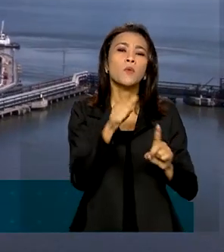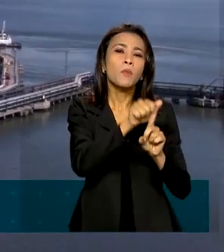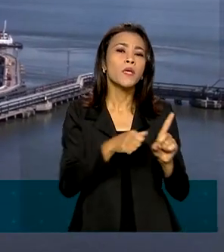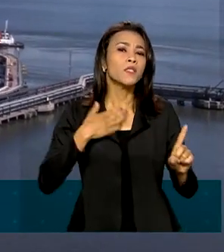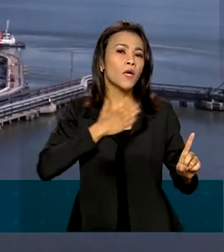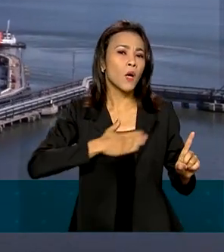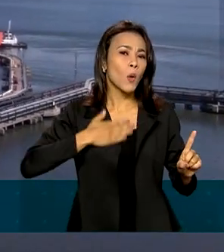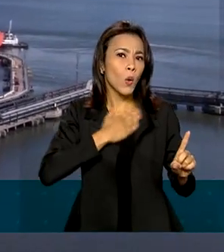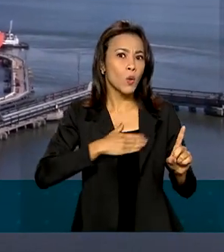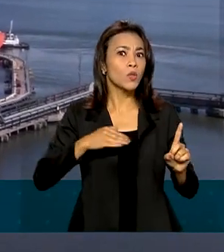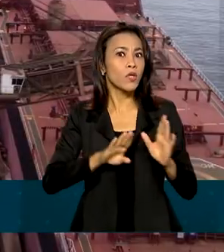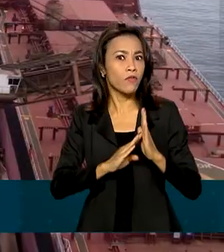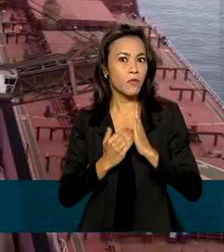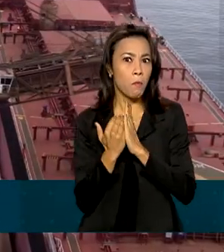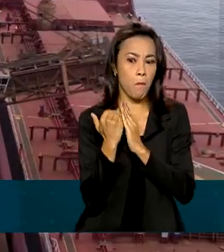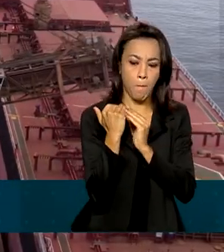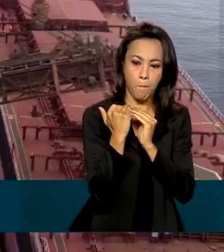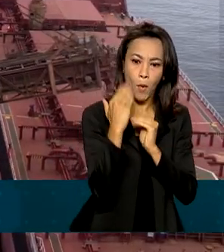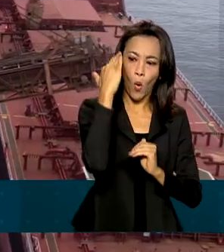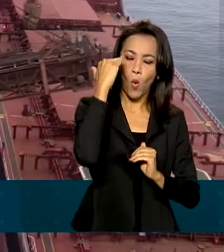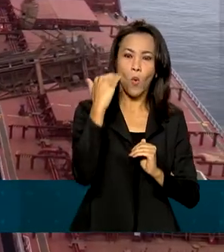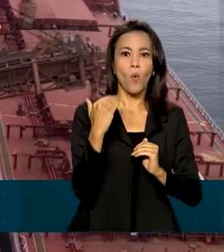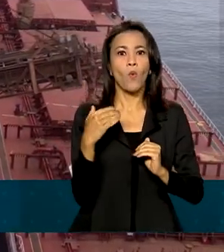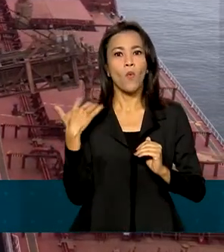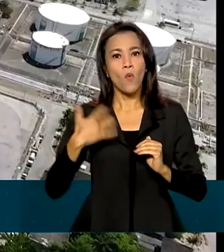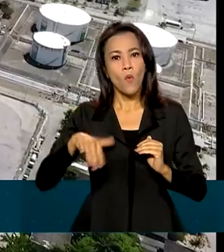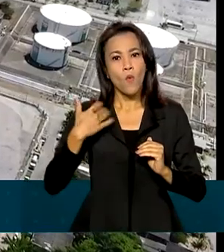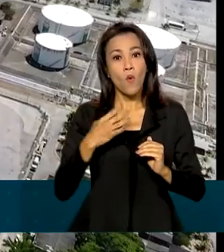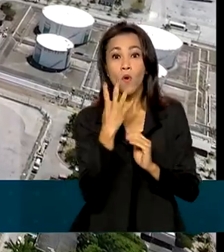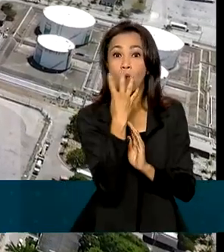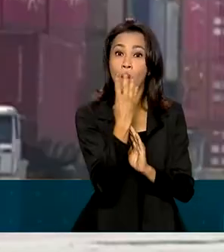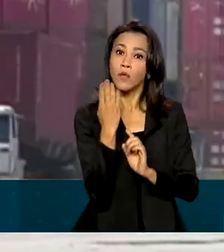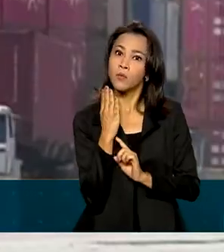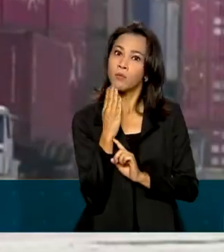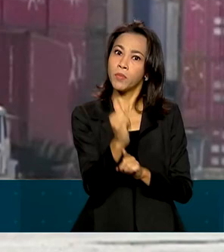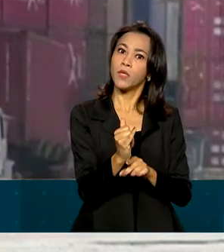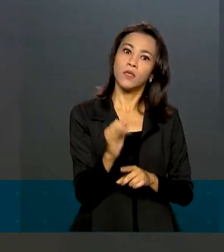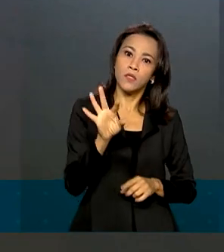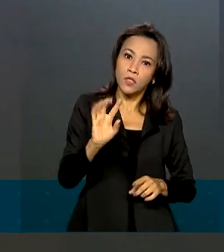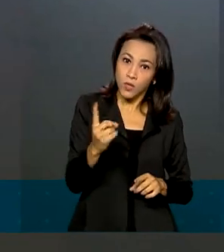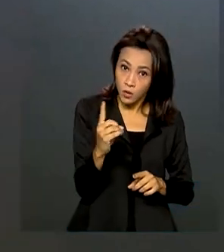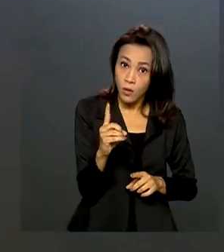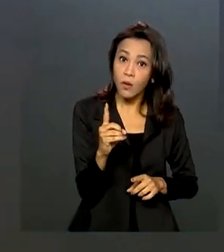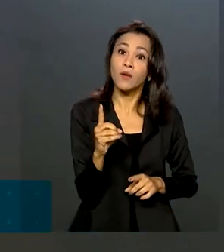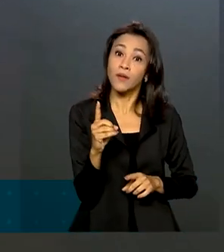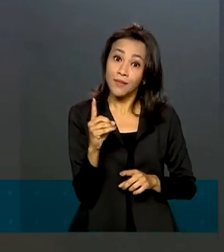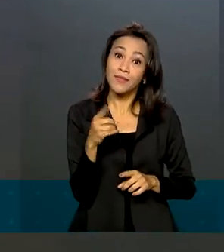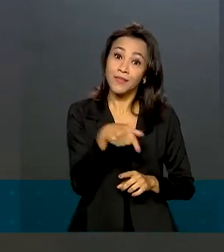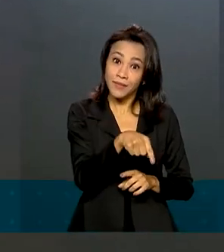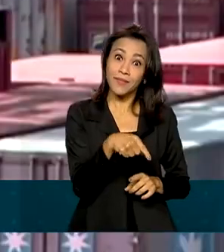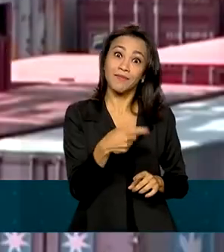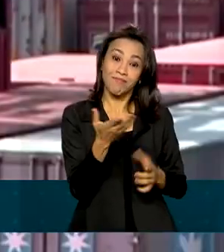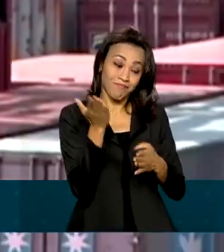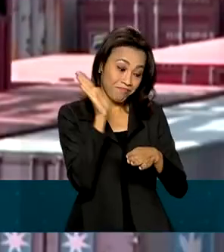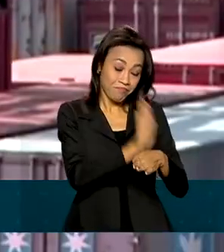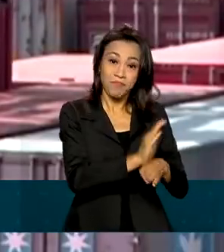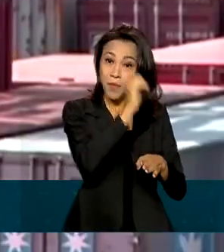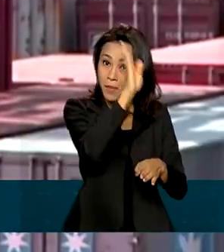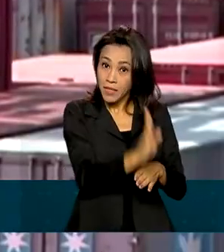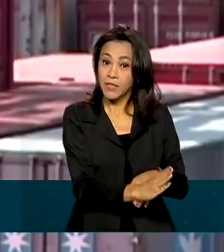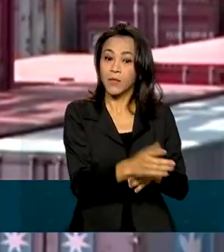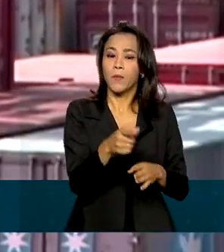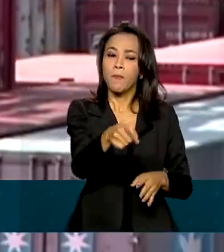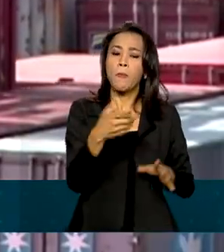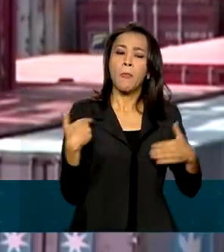geraram um saldo superior a 4 Bilhões de Dólares a favor do Brasil em termos de